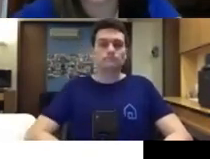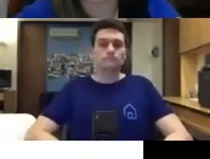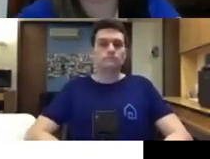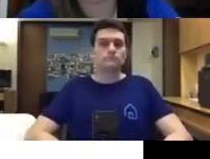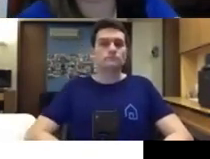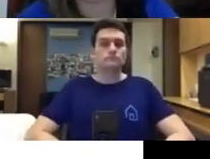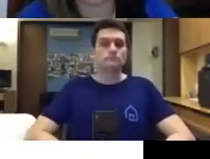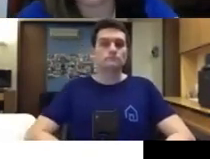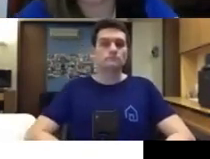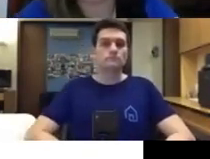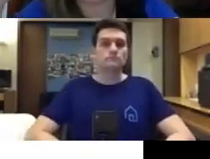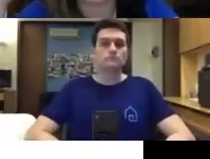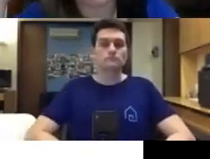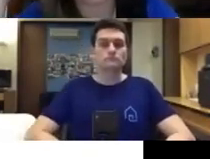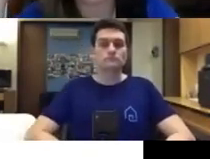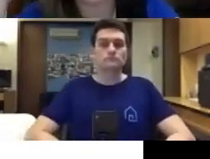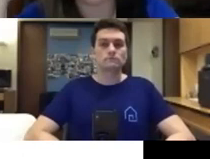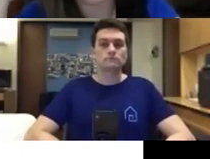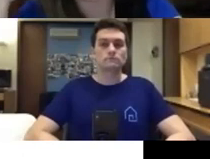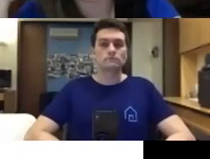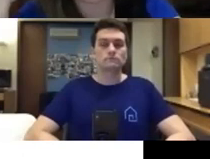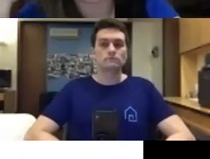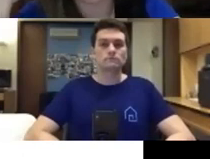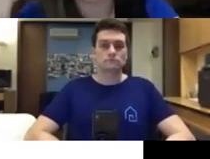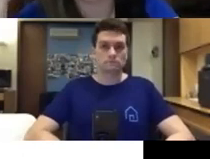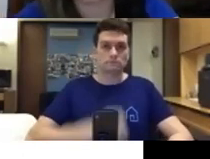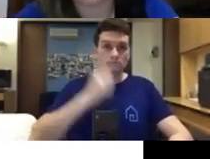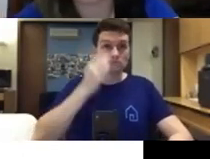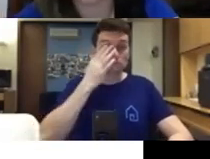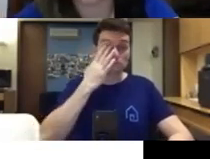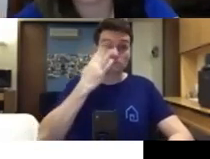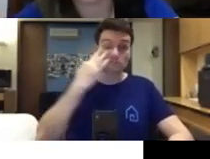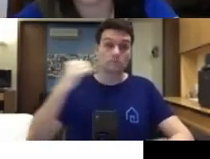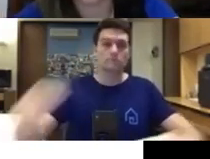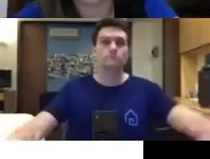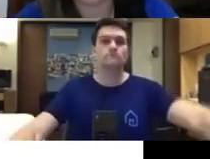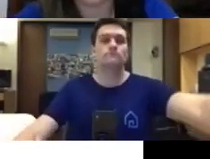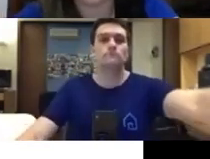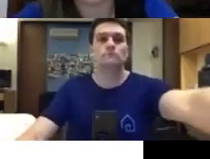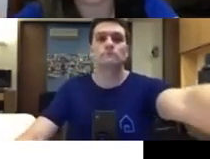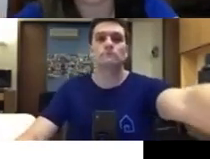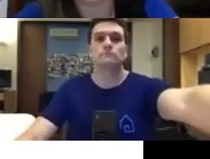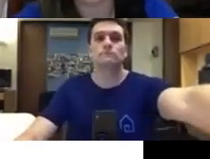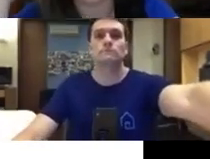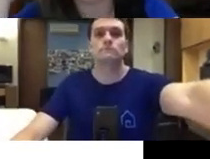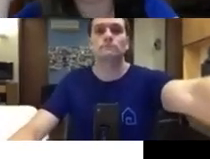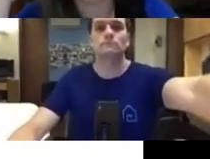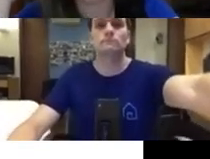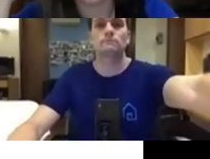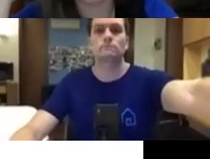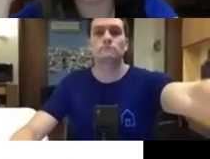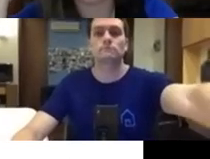o concreto é um material só, mas não, ele é composto por diversas fases aí que se comportam de maneiras bem distintas.